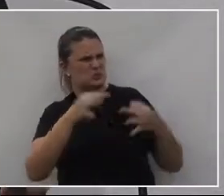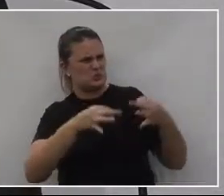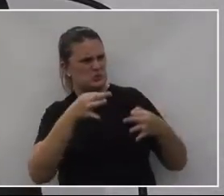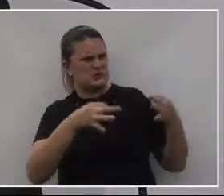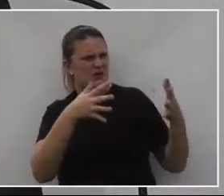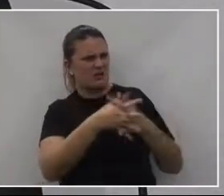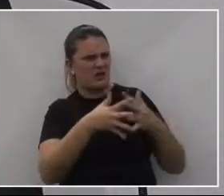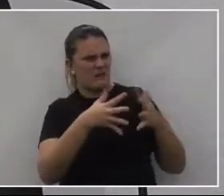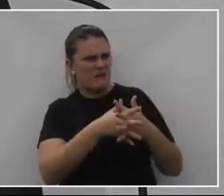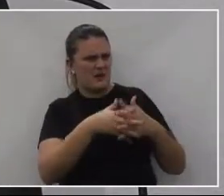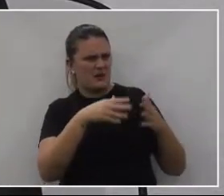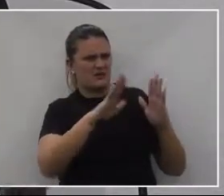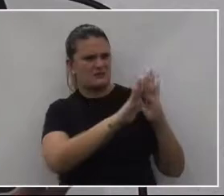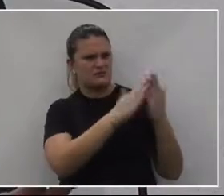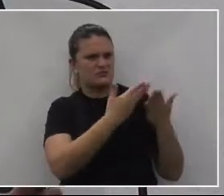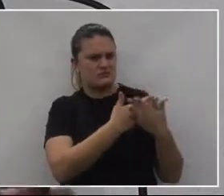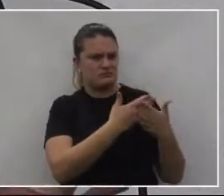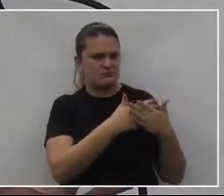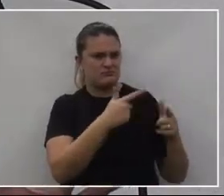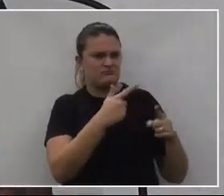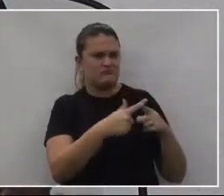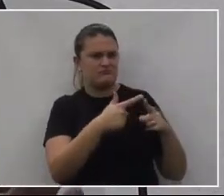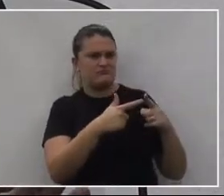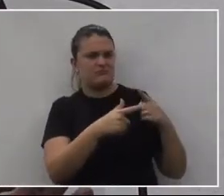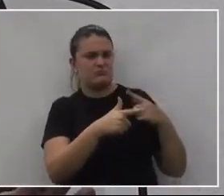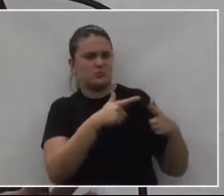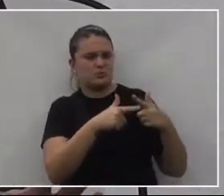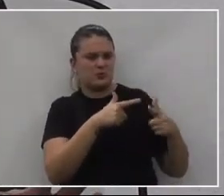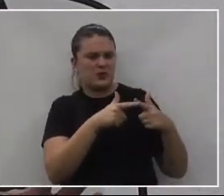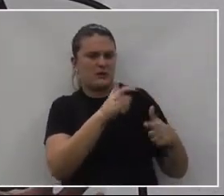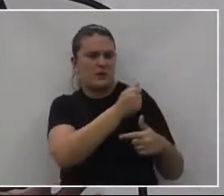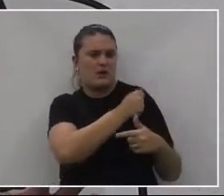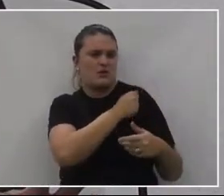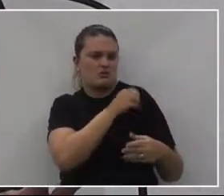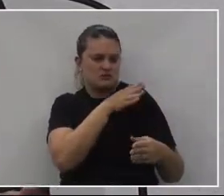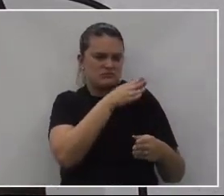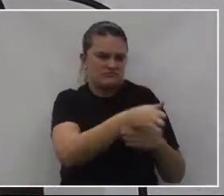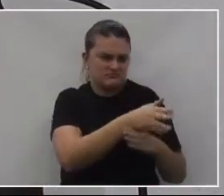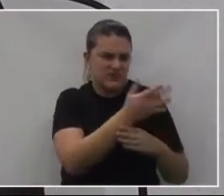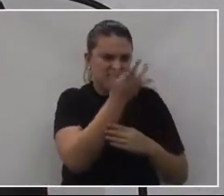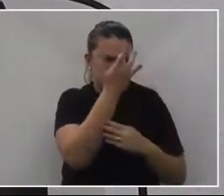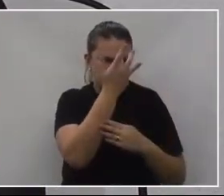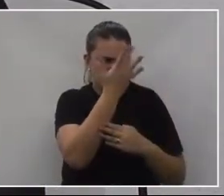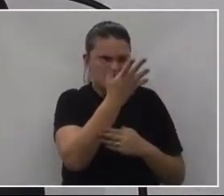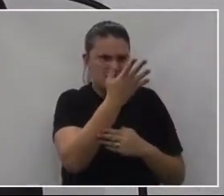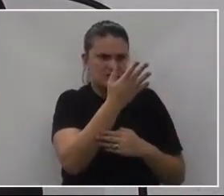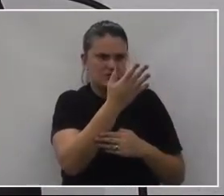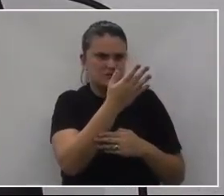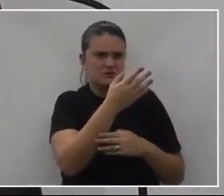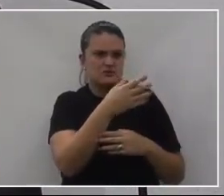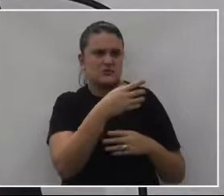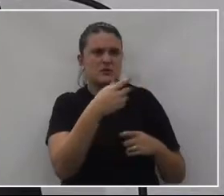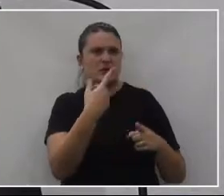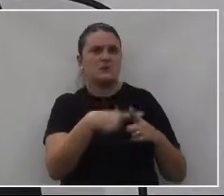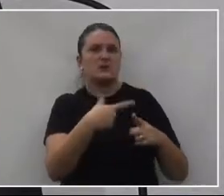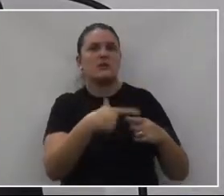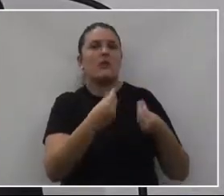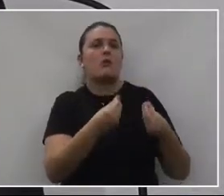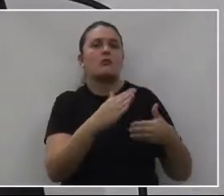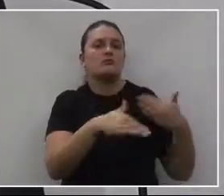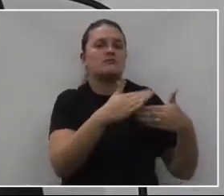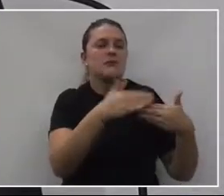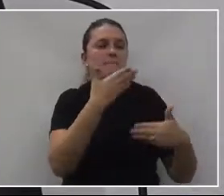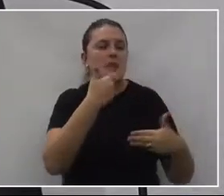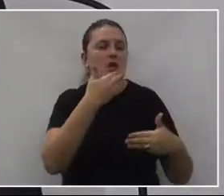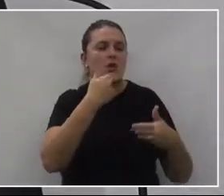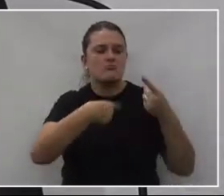atrapalhando aqui nossa vida, na verdade, né? Porque só trazer o aluno para dentro é muito fácil, né? em que pese esse seja um dever nosso como judiciário trazer todo o